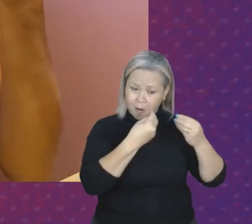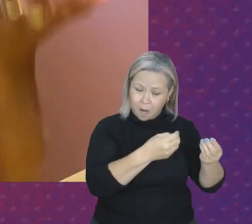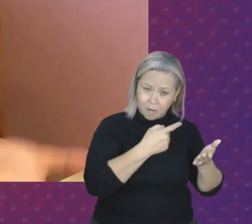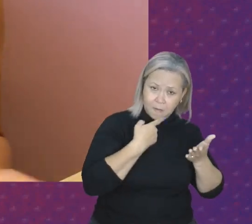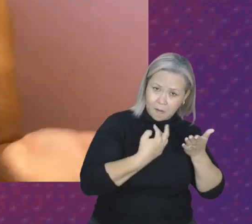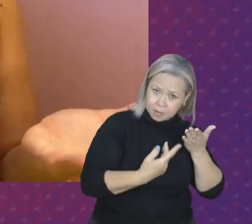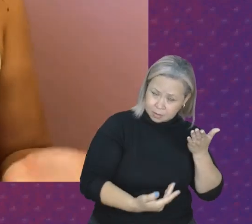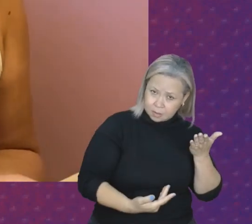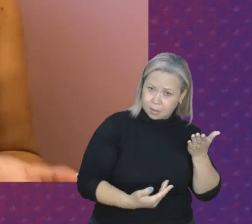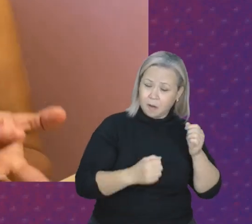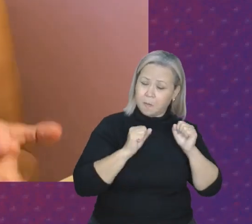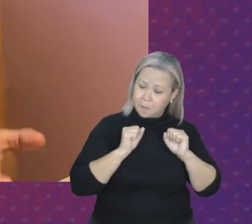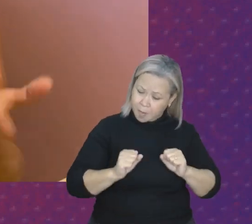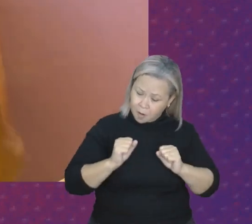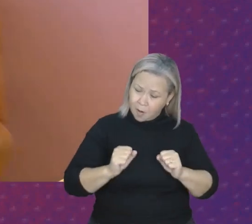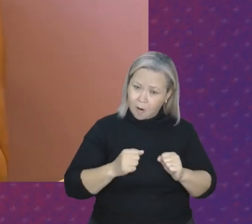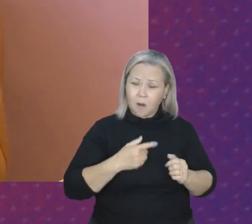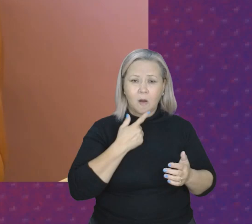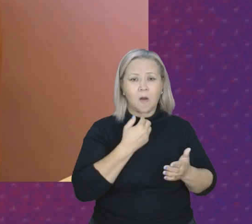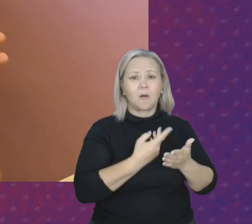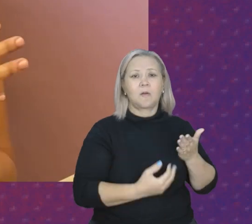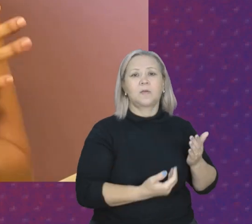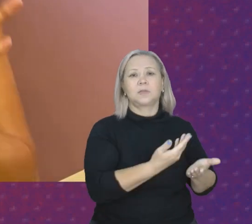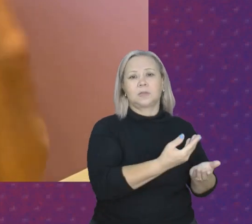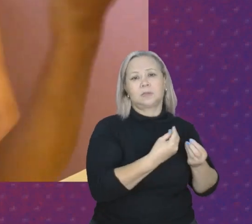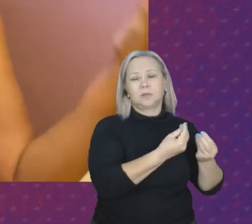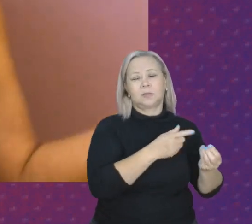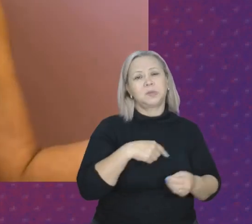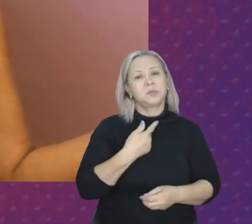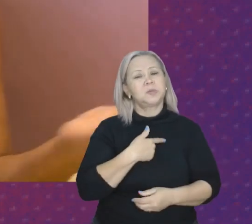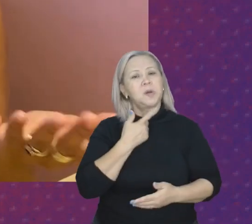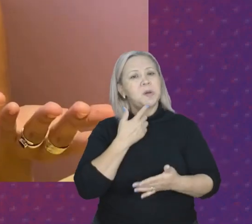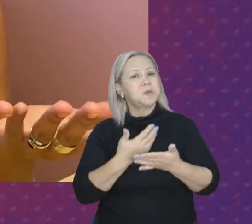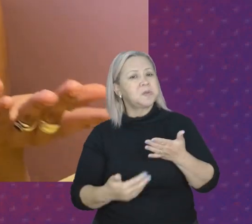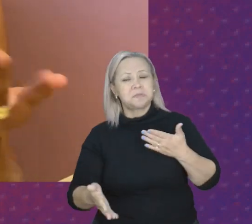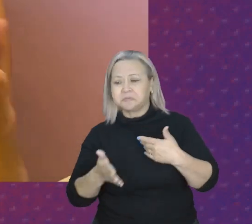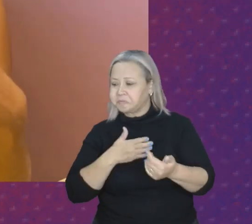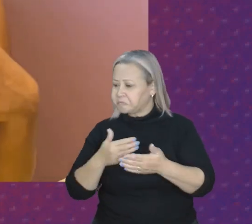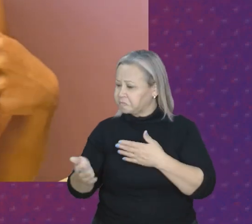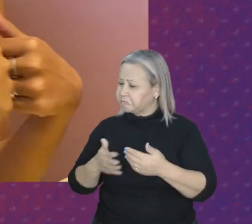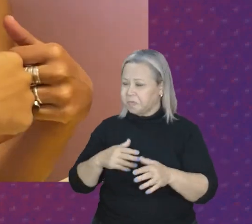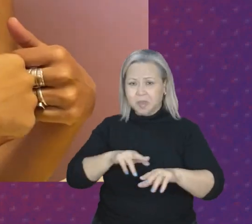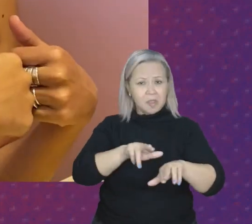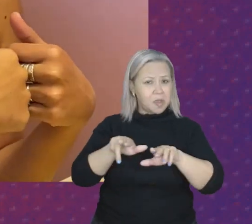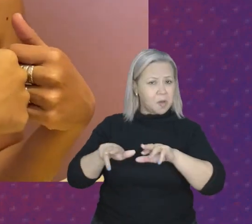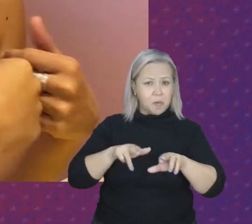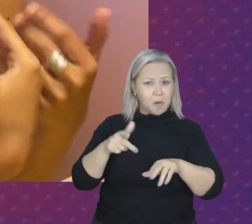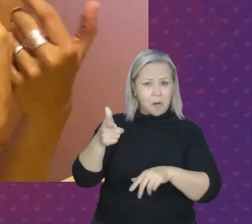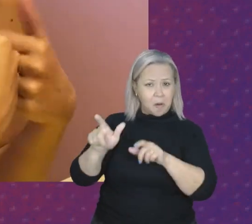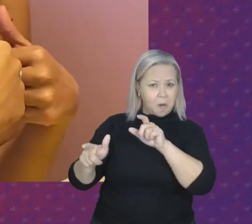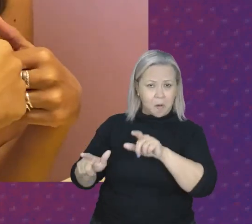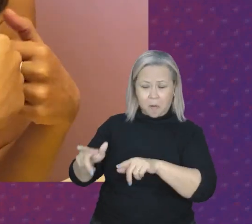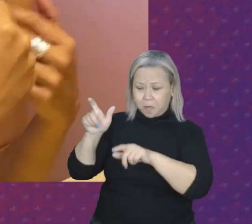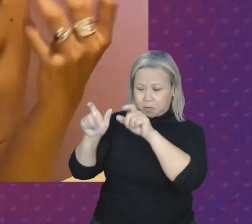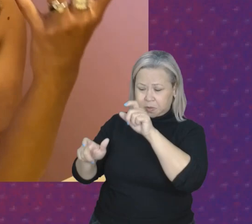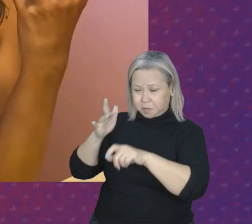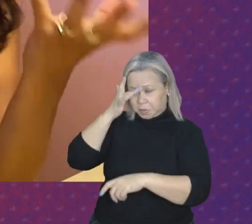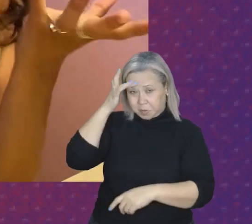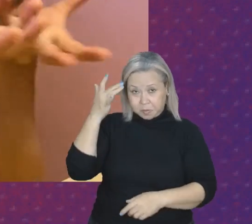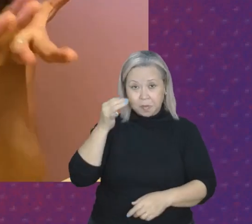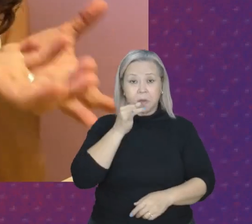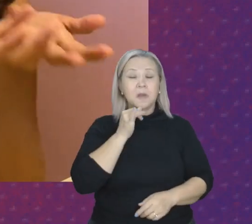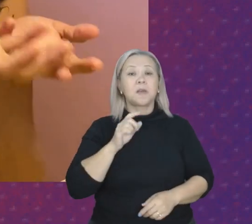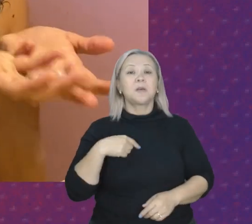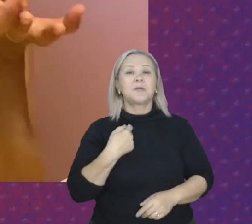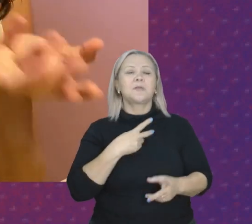podem e devem também doar sangue e que o nosso sangue é o sangue como de qualquer outra pessoa, né? Então, acho que isso também é um exemplo do